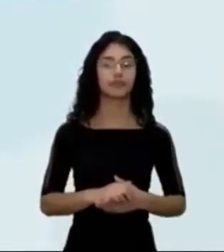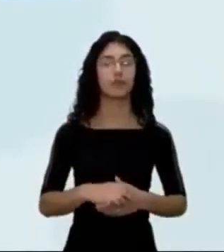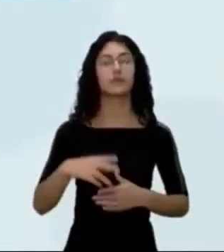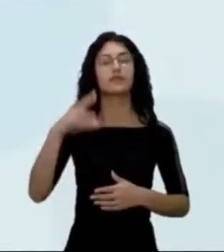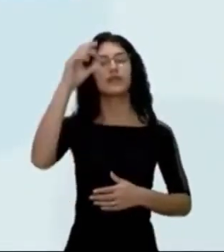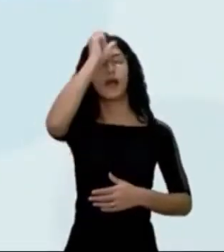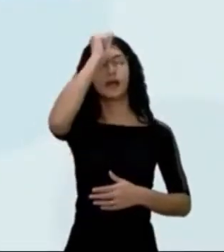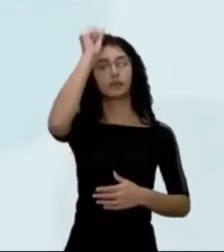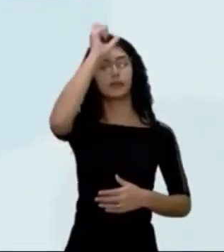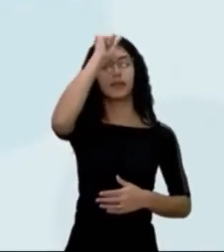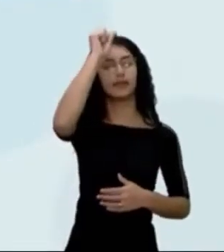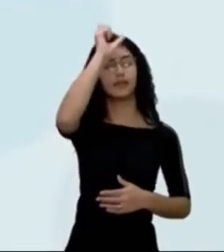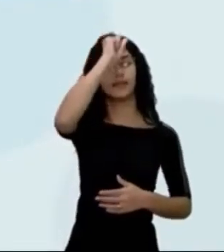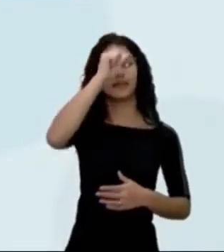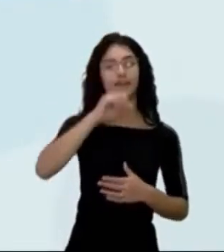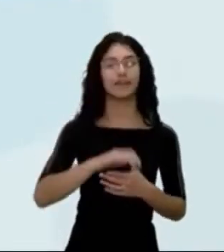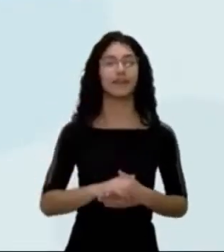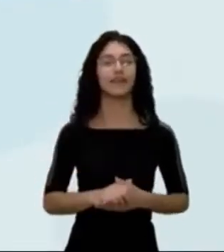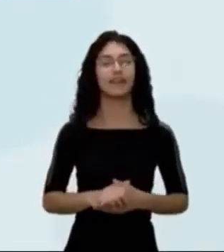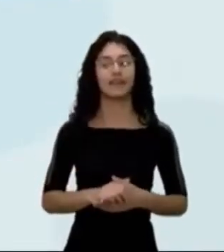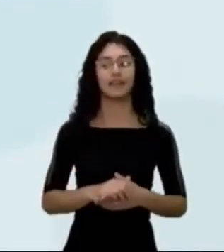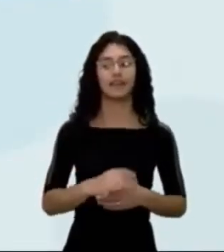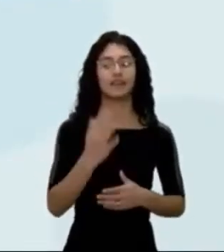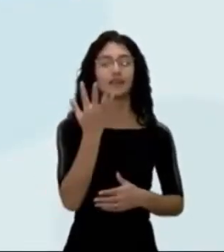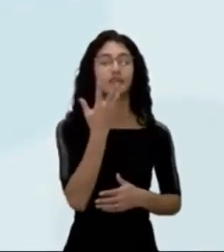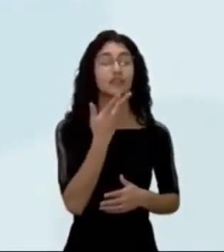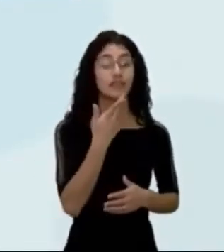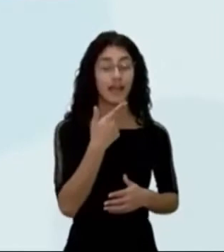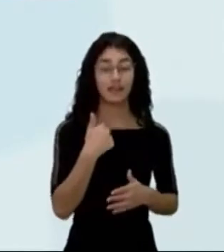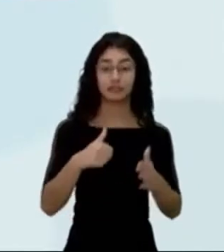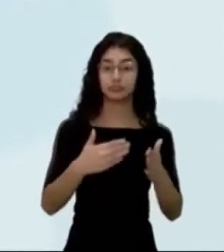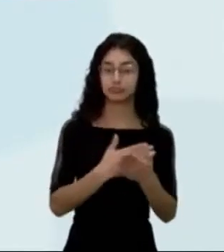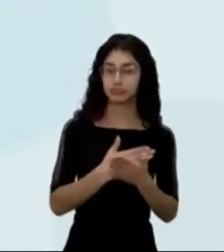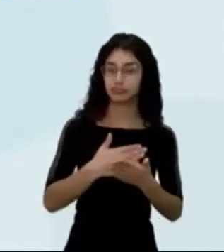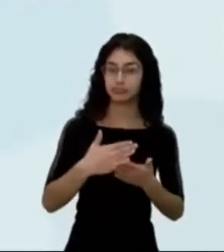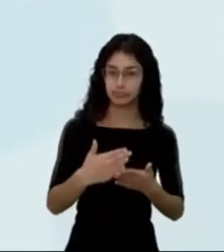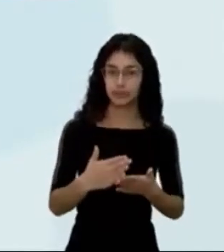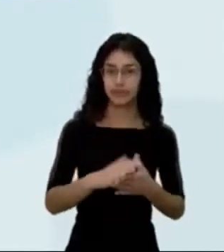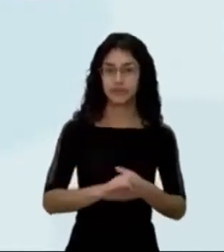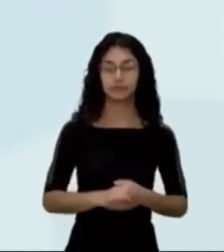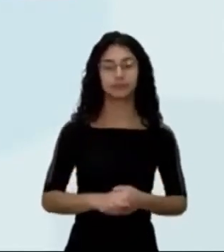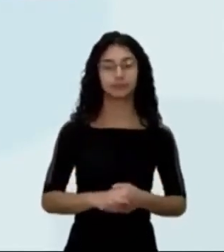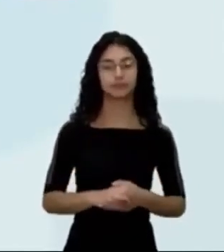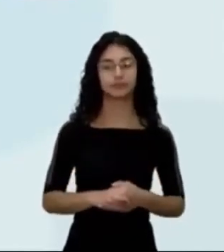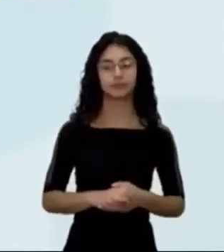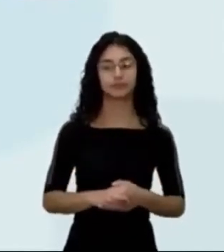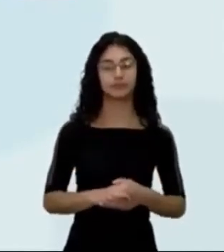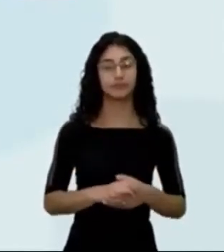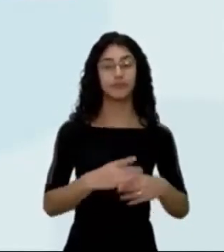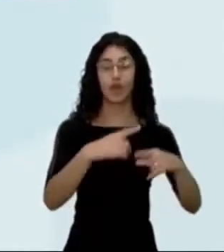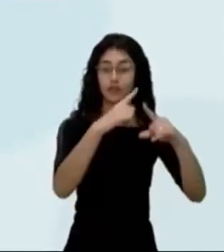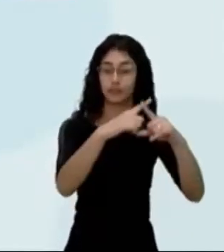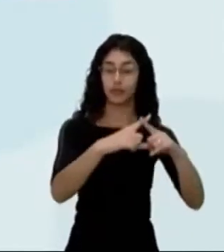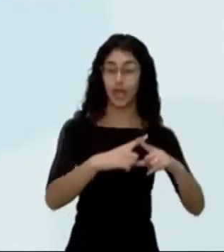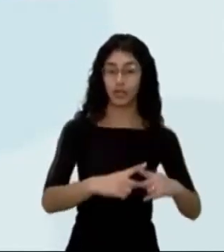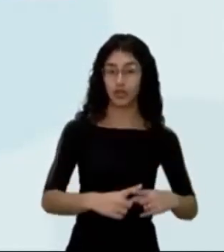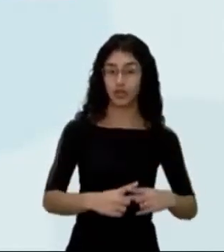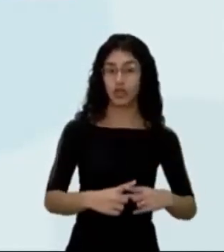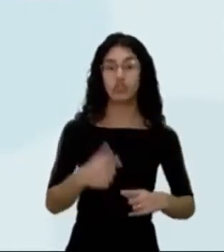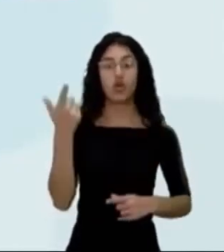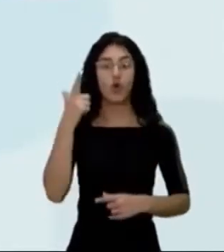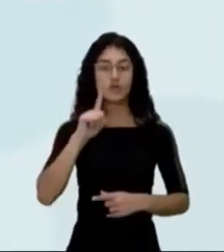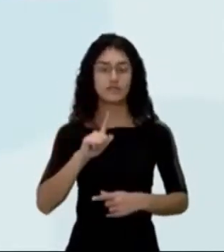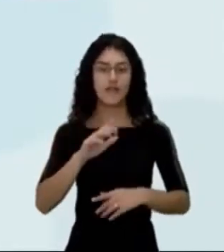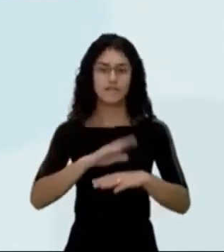princípio fundamental da contagem que é o princípio multiplicativo com este princípio multiplicativo nós conseguimos fazer